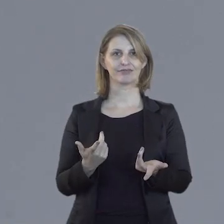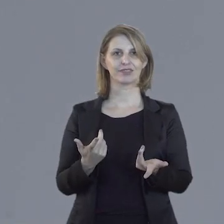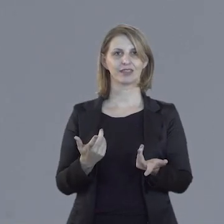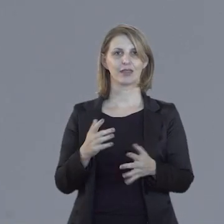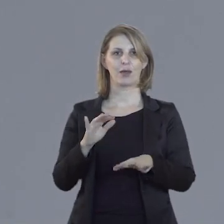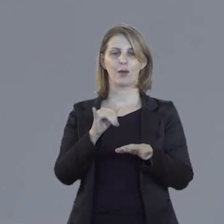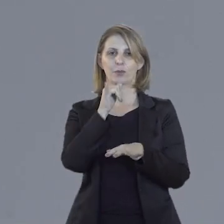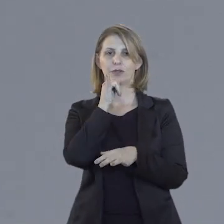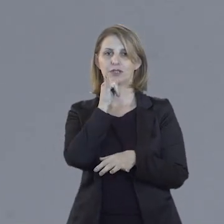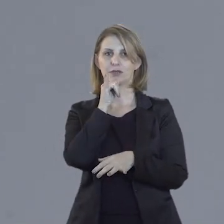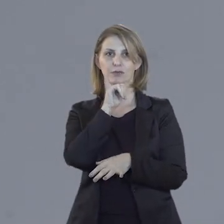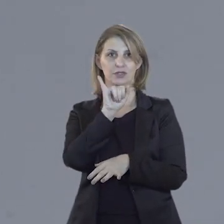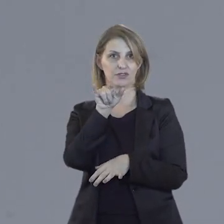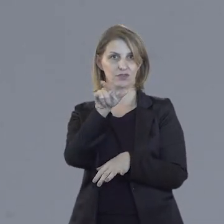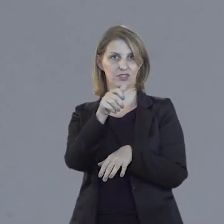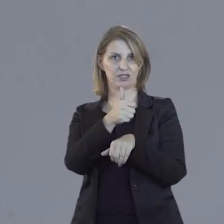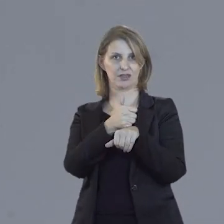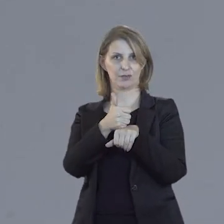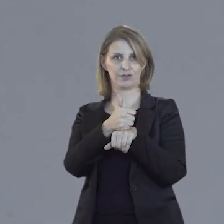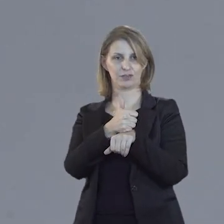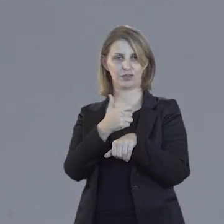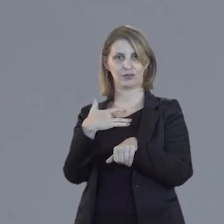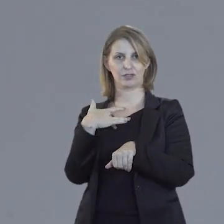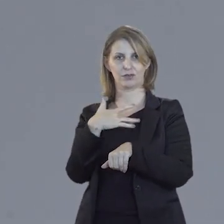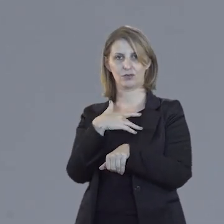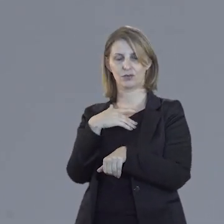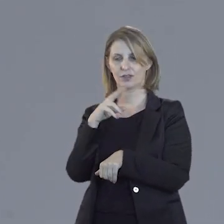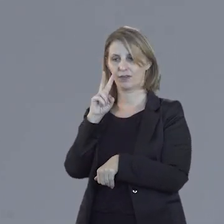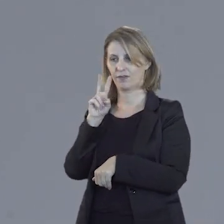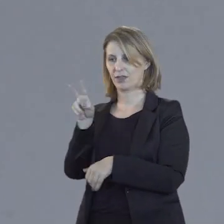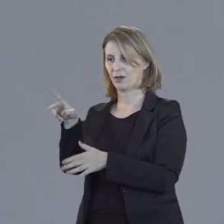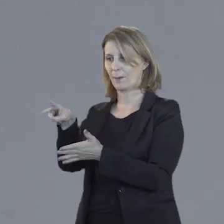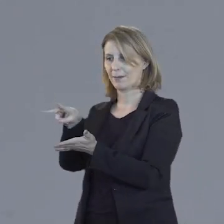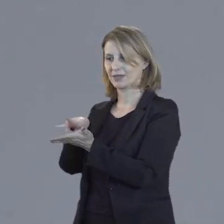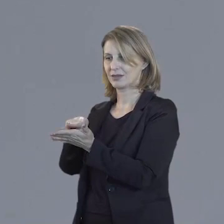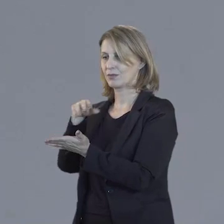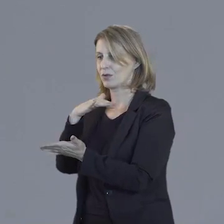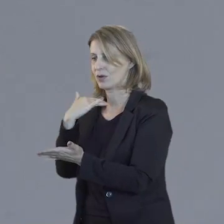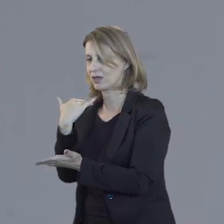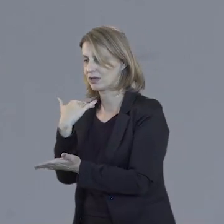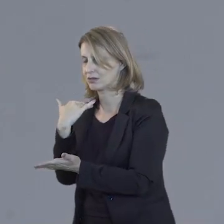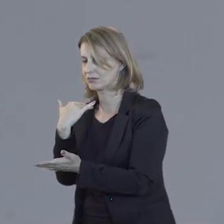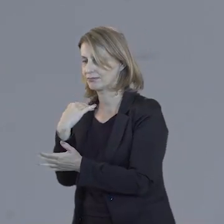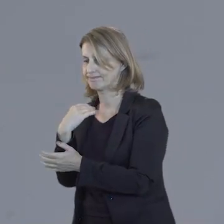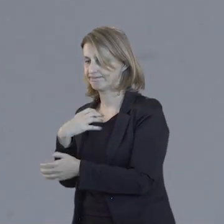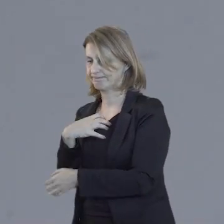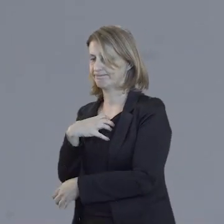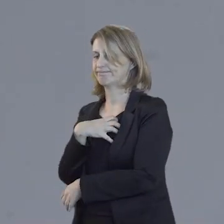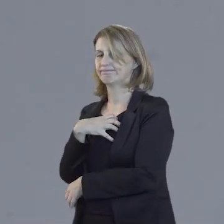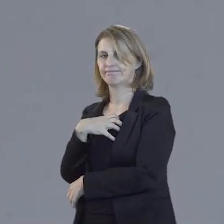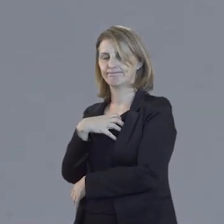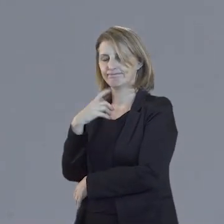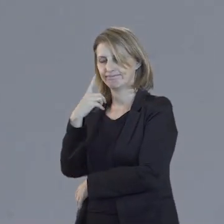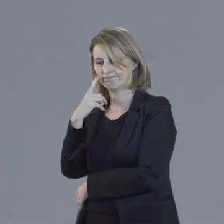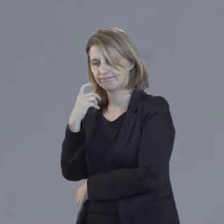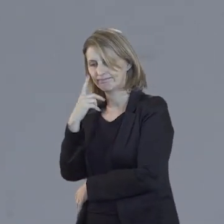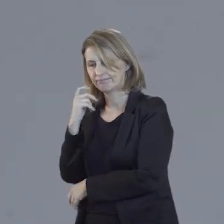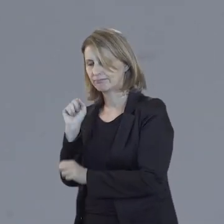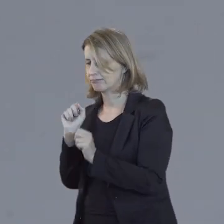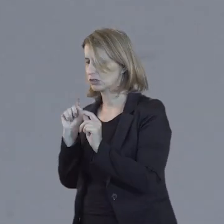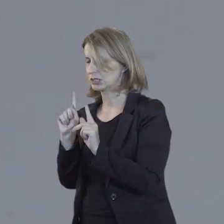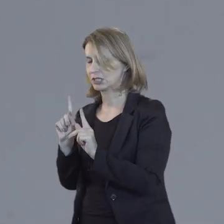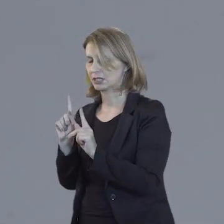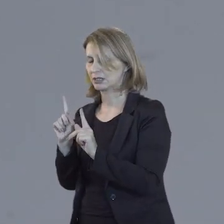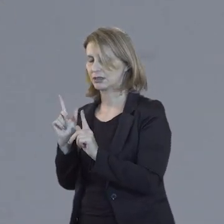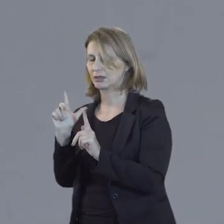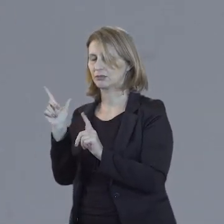viver os momentos que precisam ser vividos, né? A perda de um paciente é um sofrimento, sim, a gente precisa viver, sofrer, chorar, se for